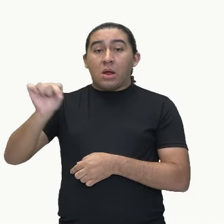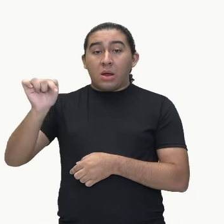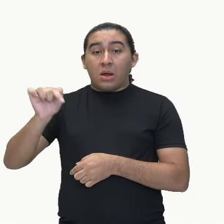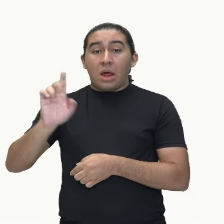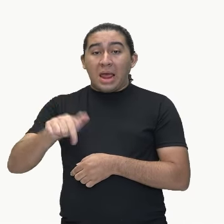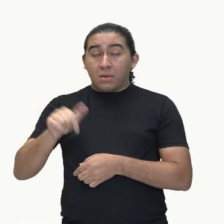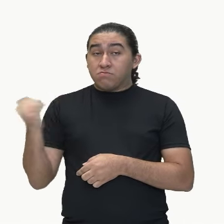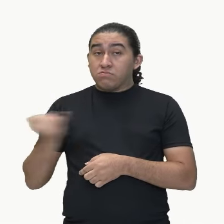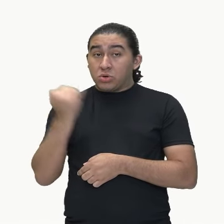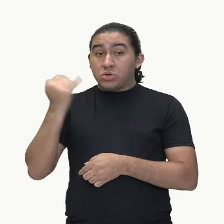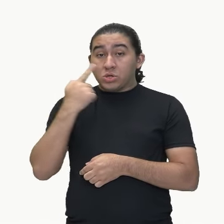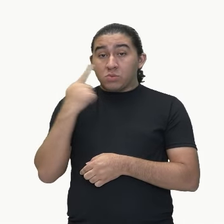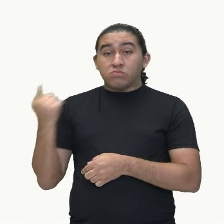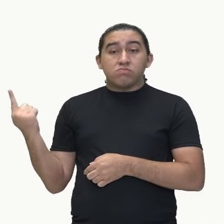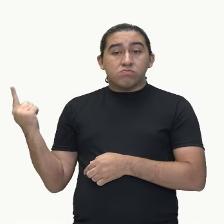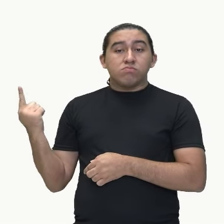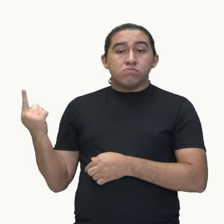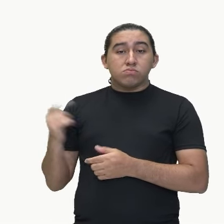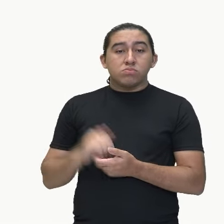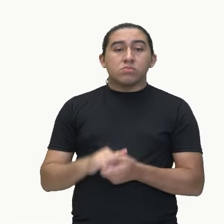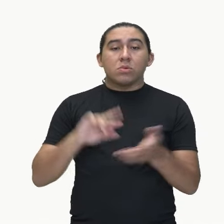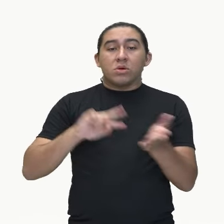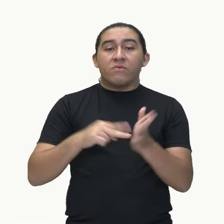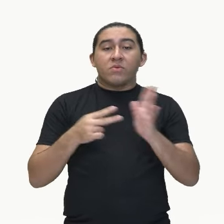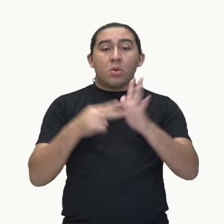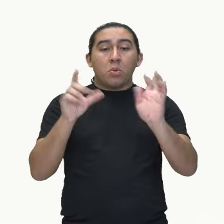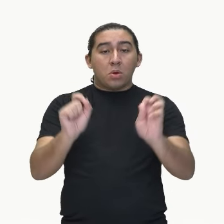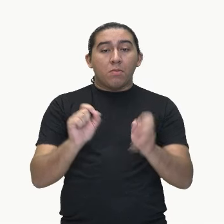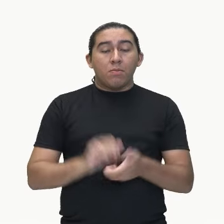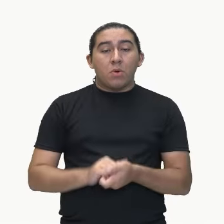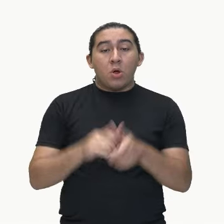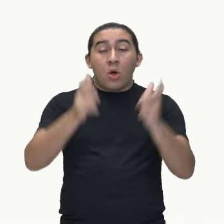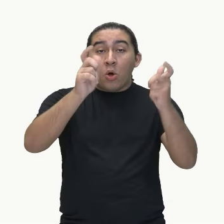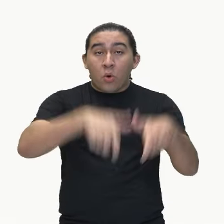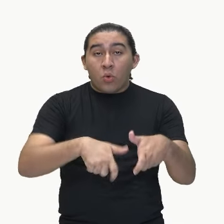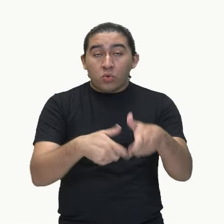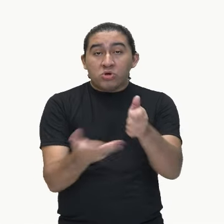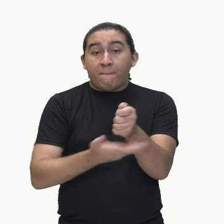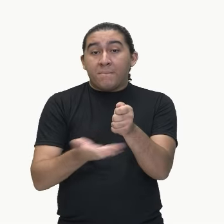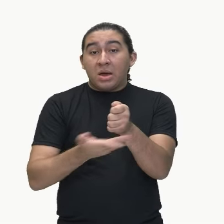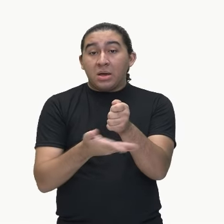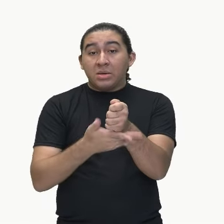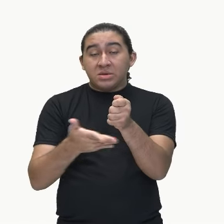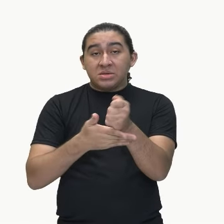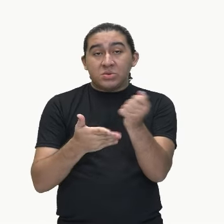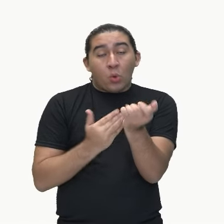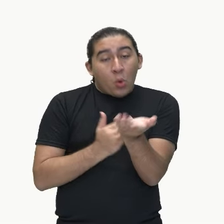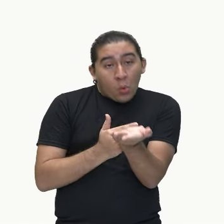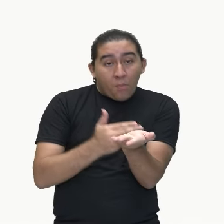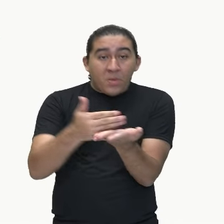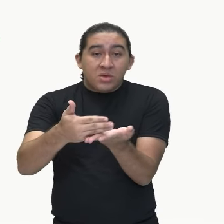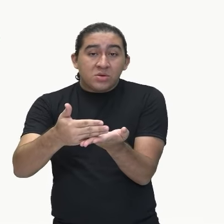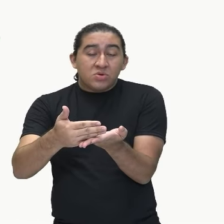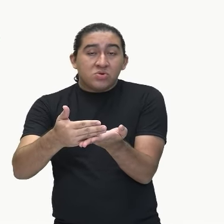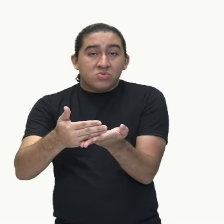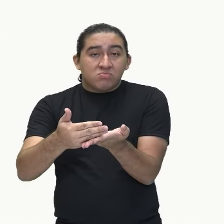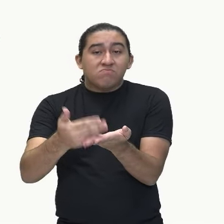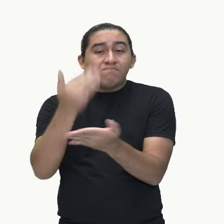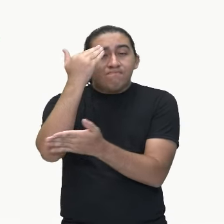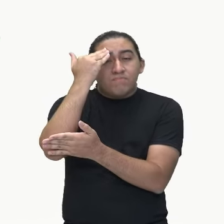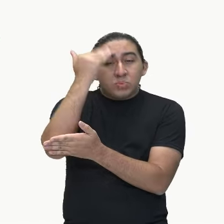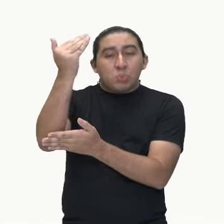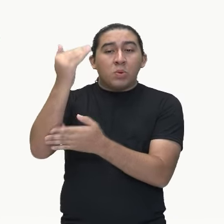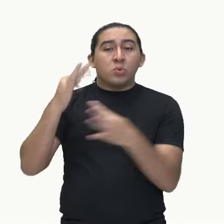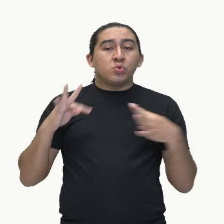importante, gravem bem isso daí. Significa o quê? A fonte, a origem, a raiz